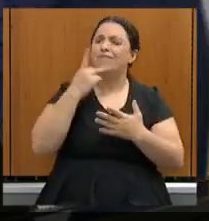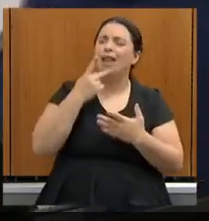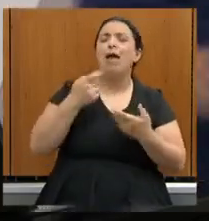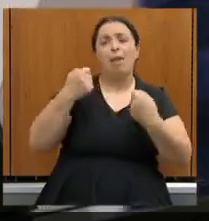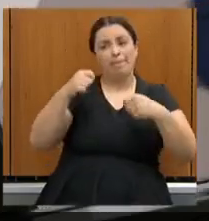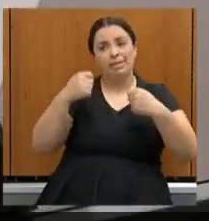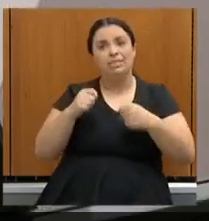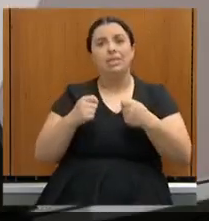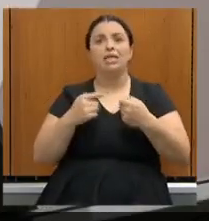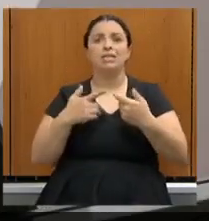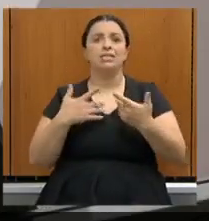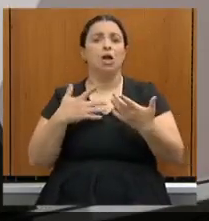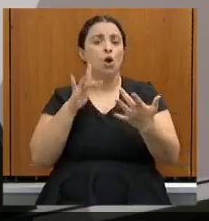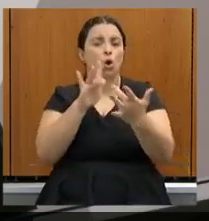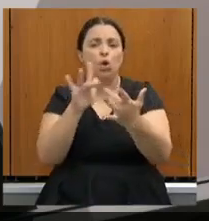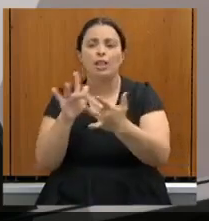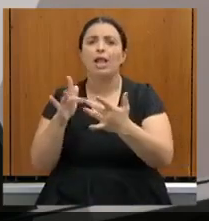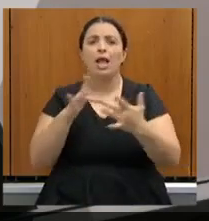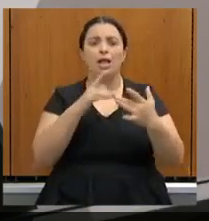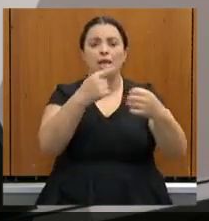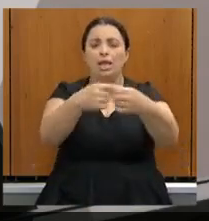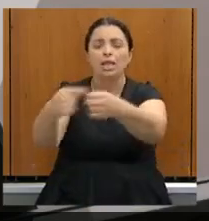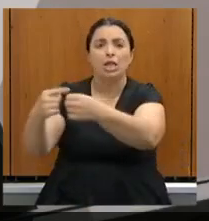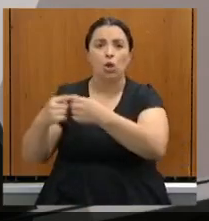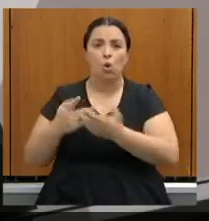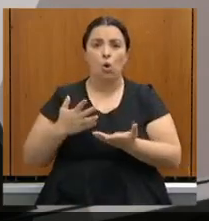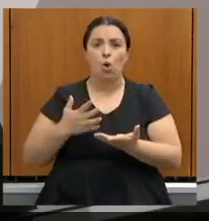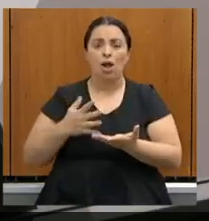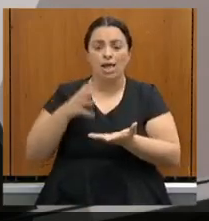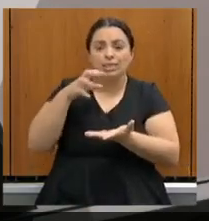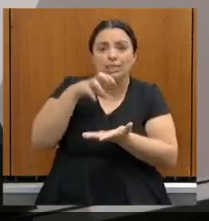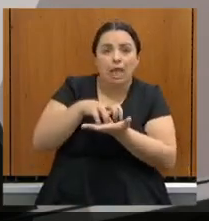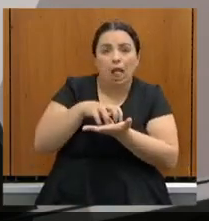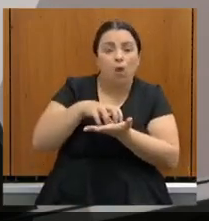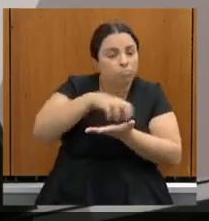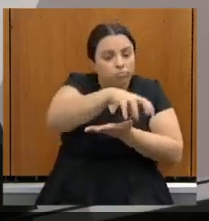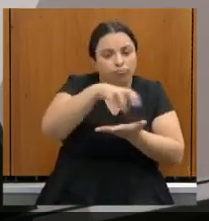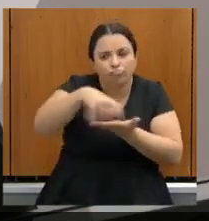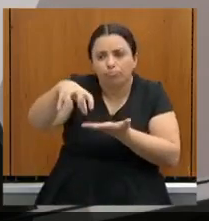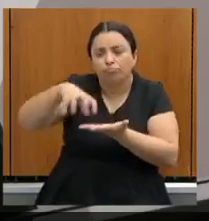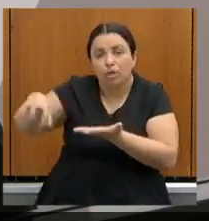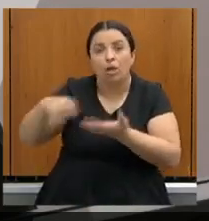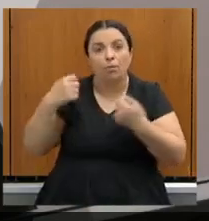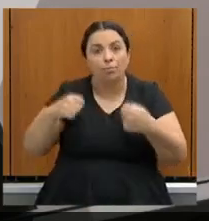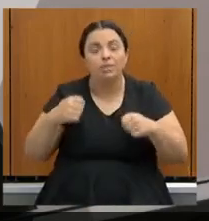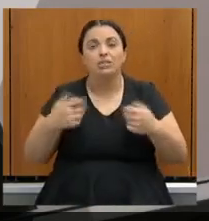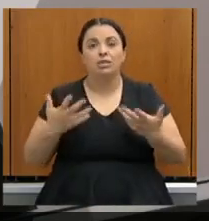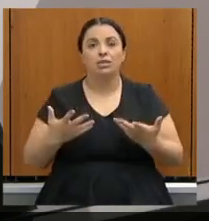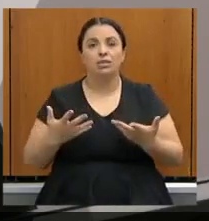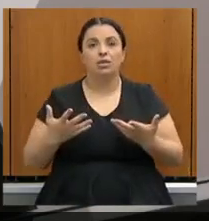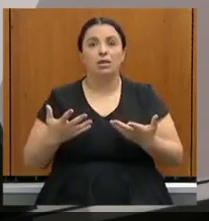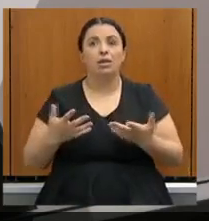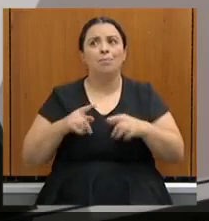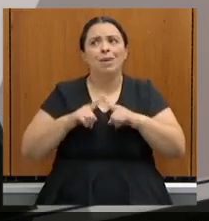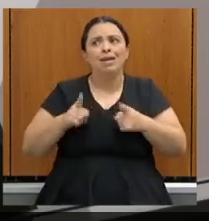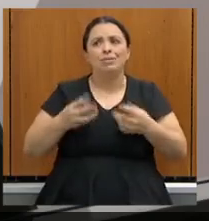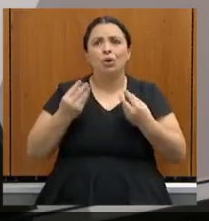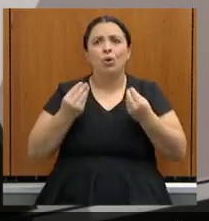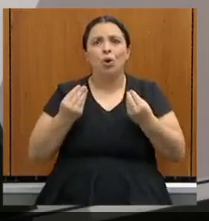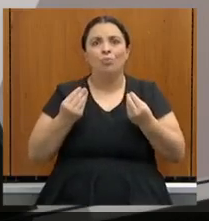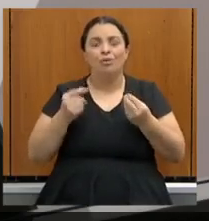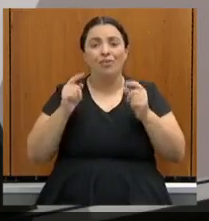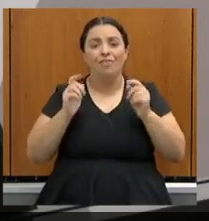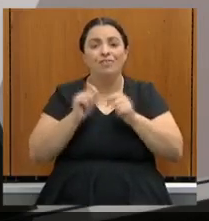descentralizar, e para descentralizar não adianta lançar a edital do teatro, porque